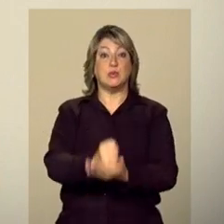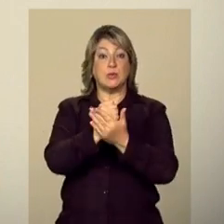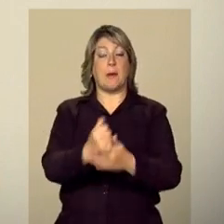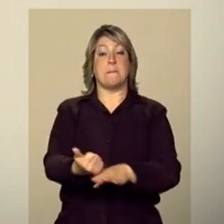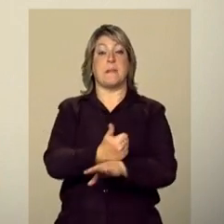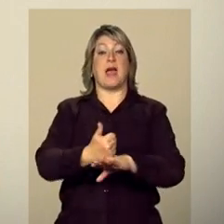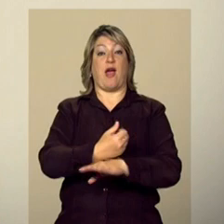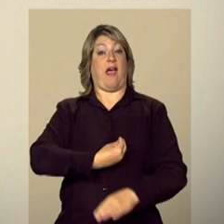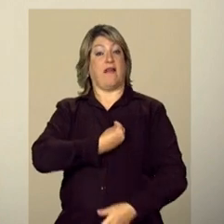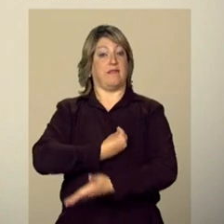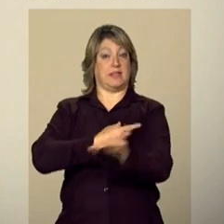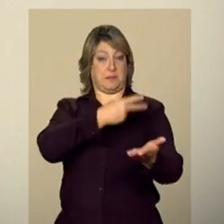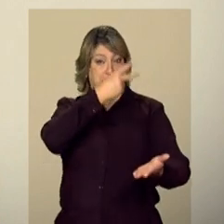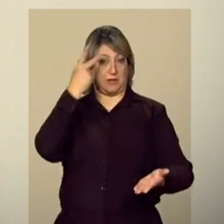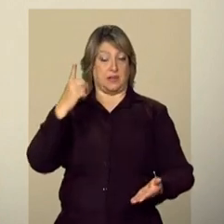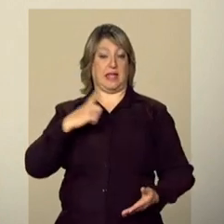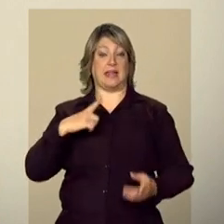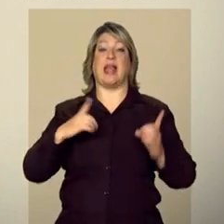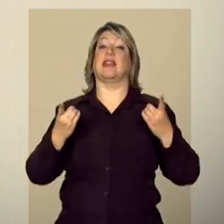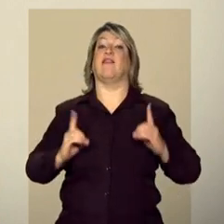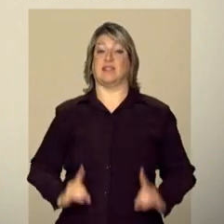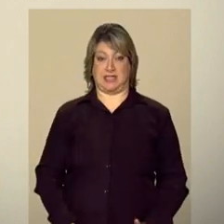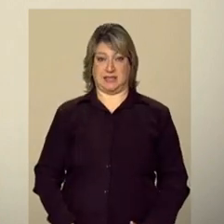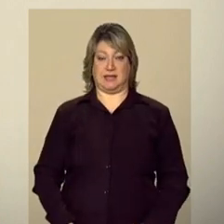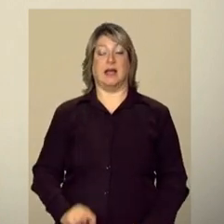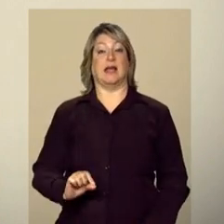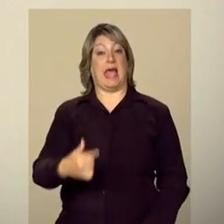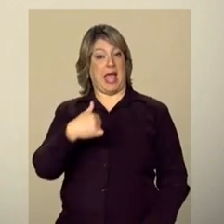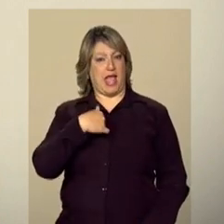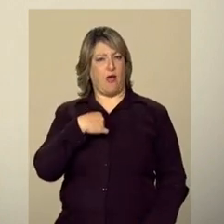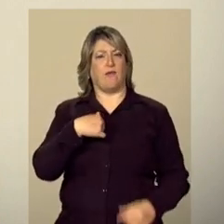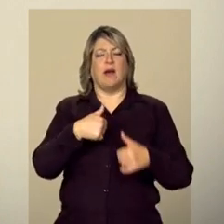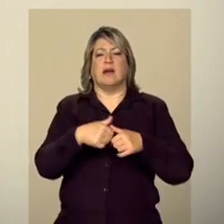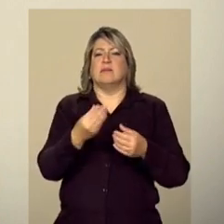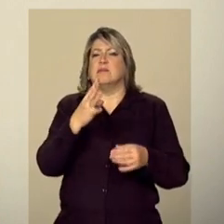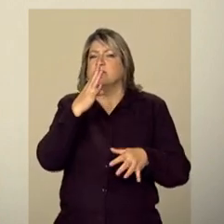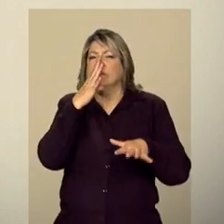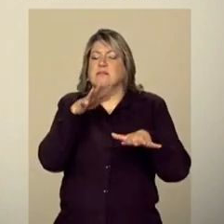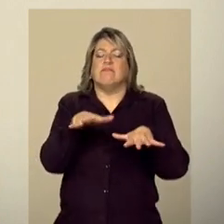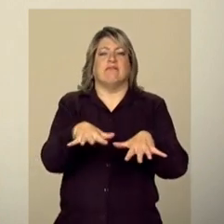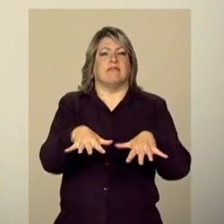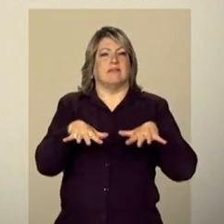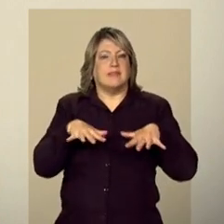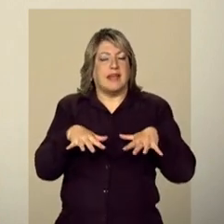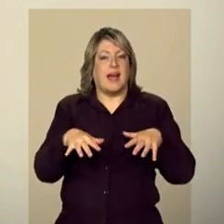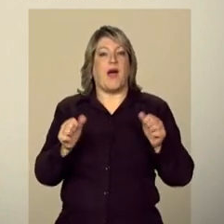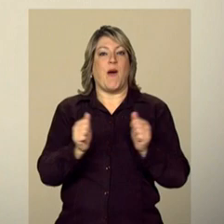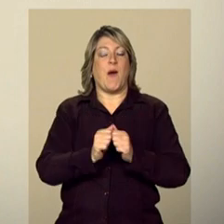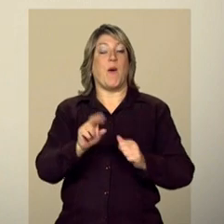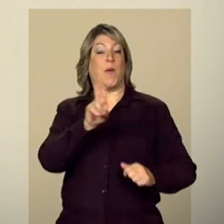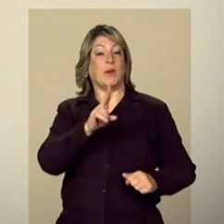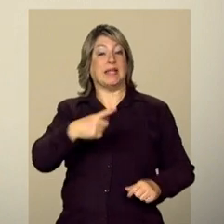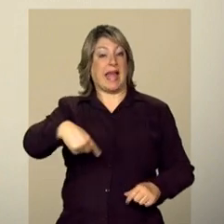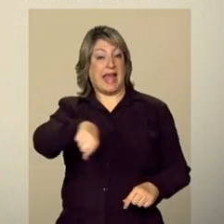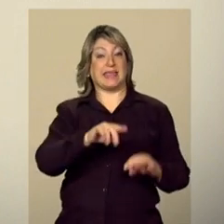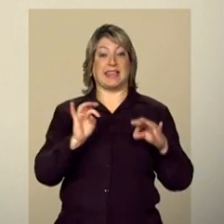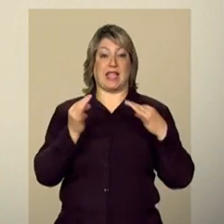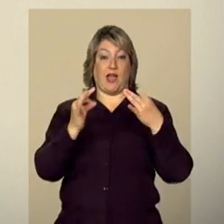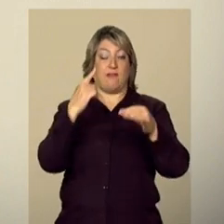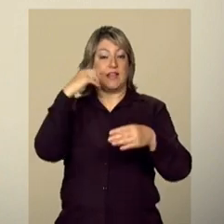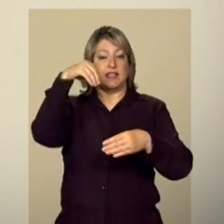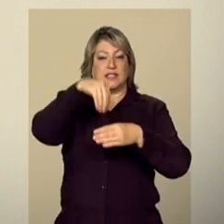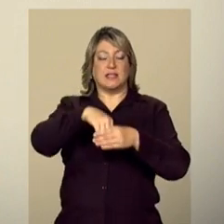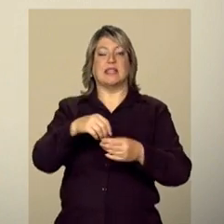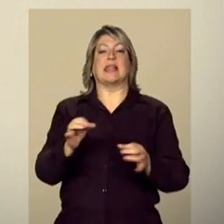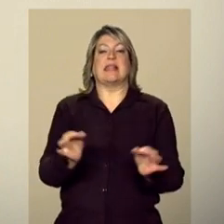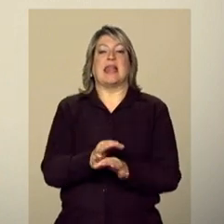melhorar a vida das pessoas com deficiência eu fiquei muito impressionada com o uso dessa tecnologia nos